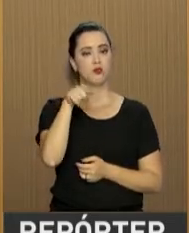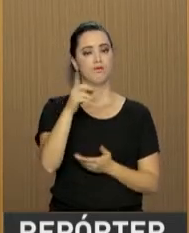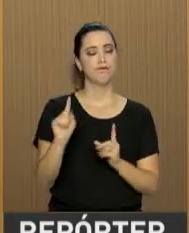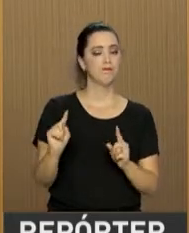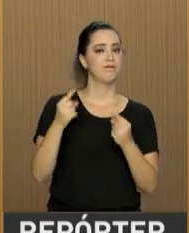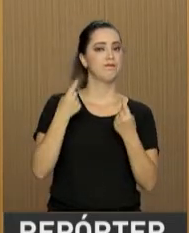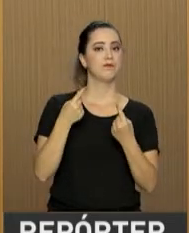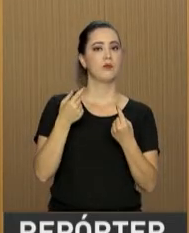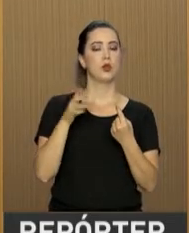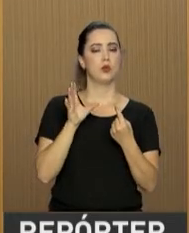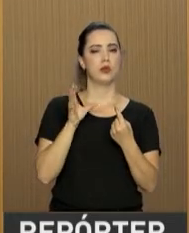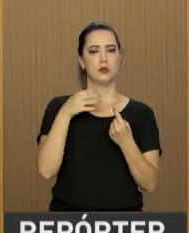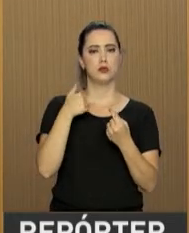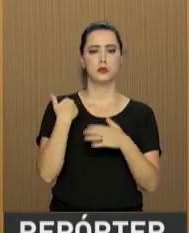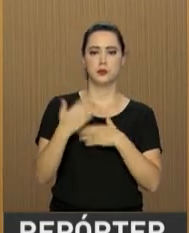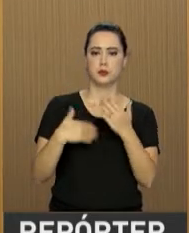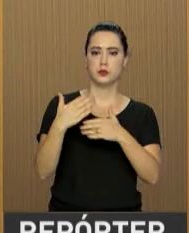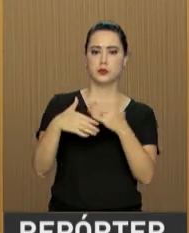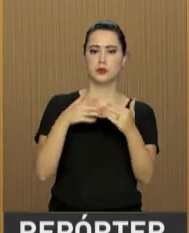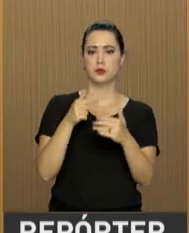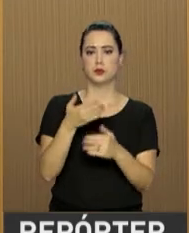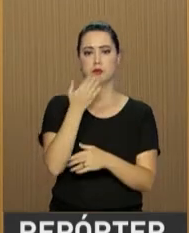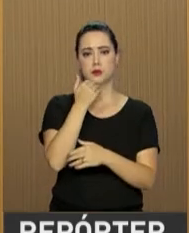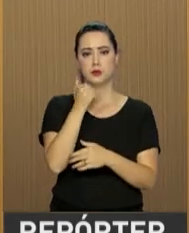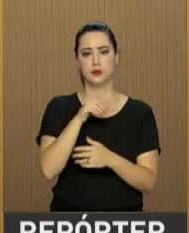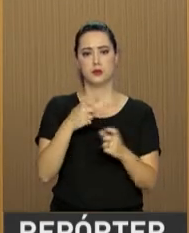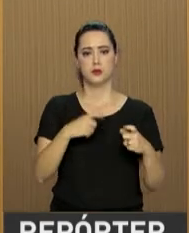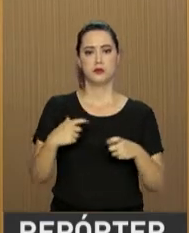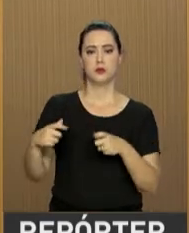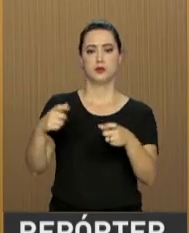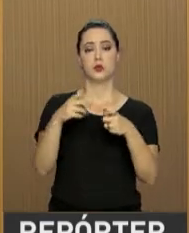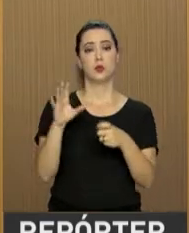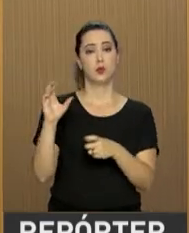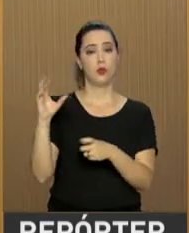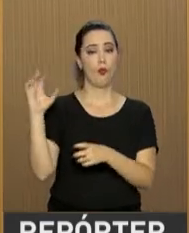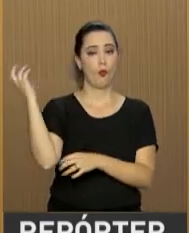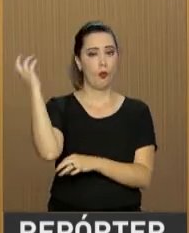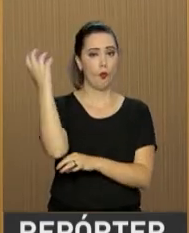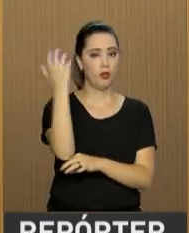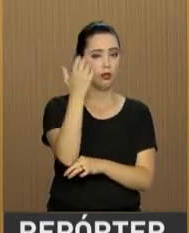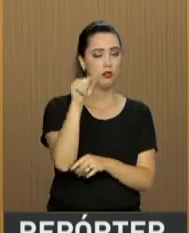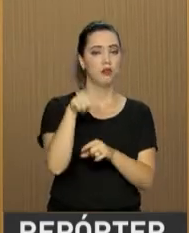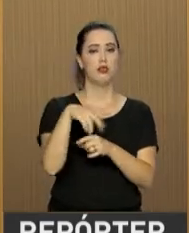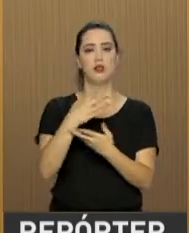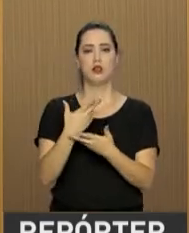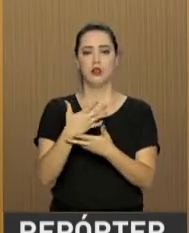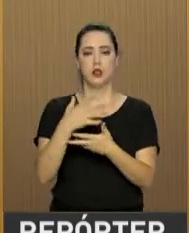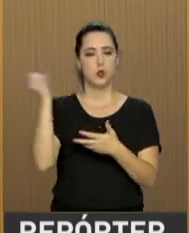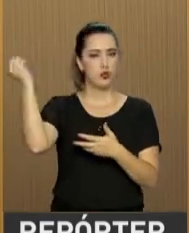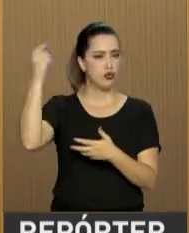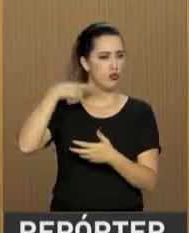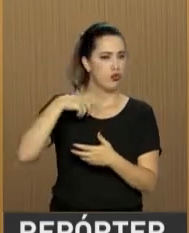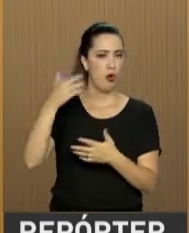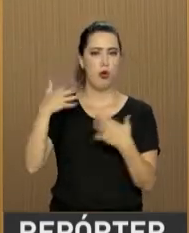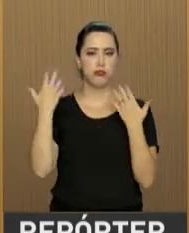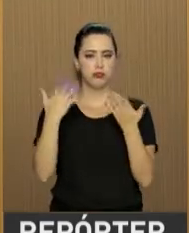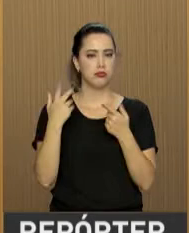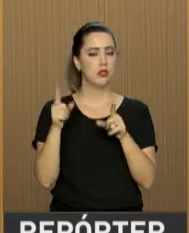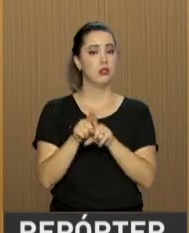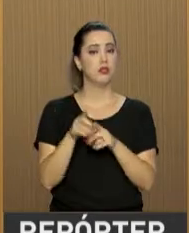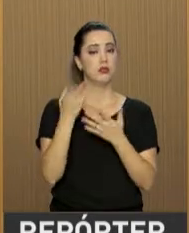desafios a para se produzir alimentos nas regiões tropicais e gerar conhecimento gerar